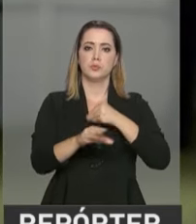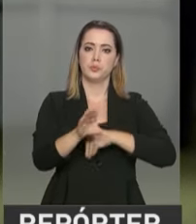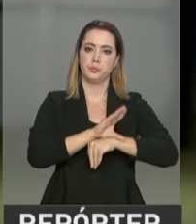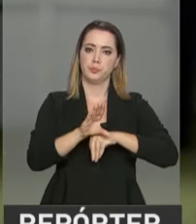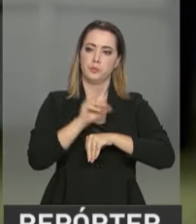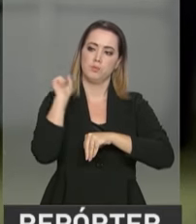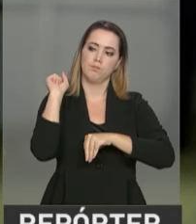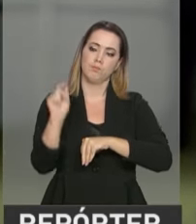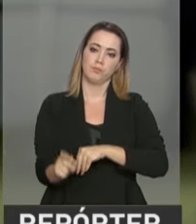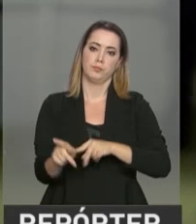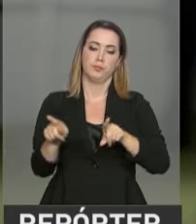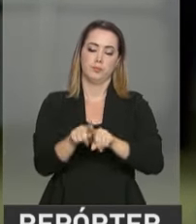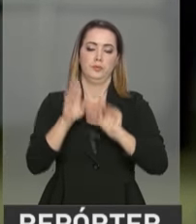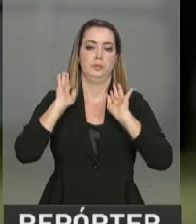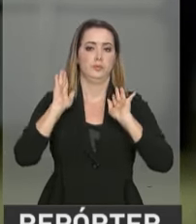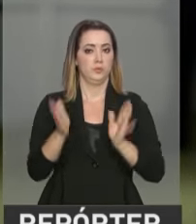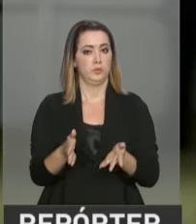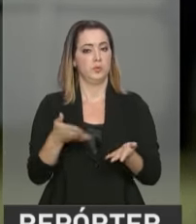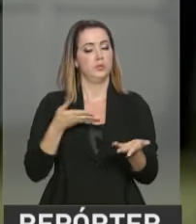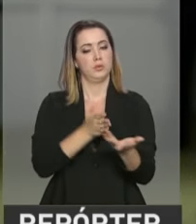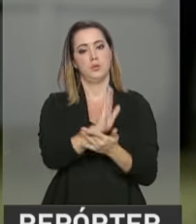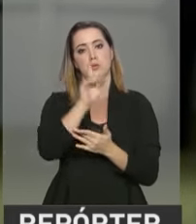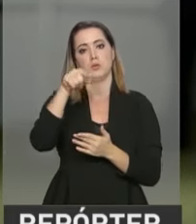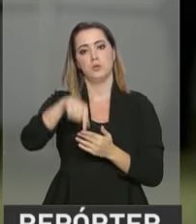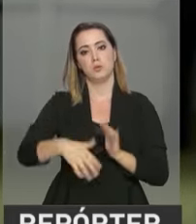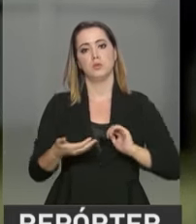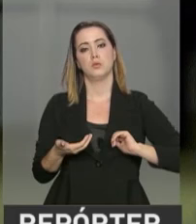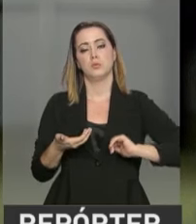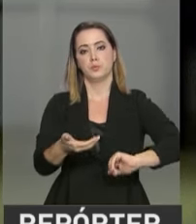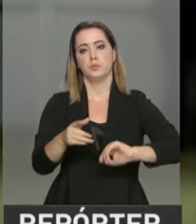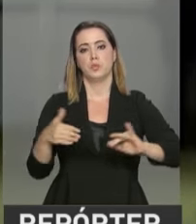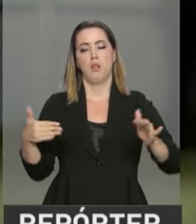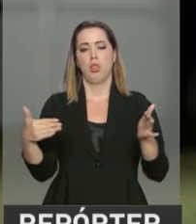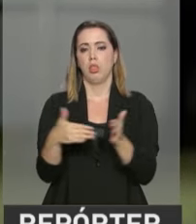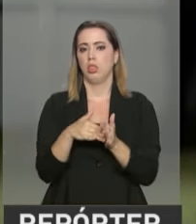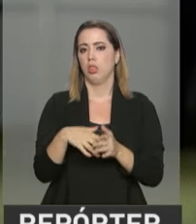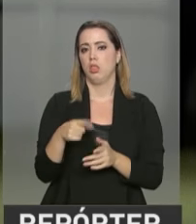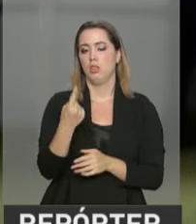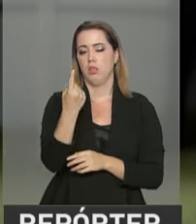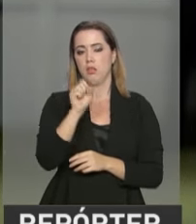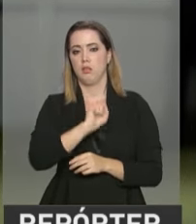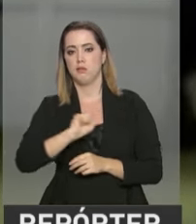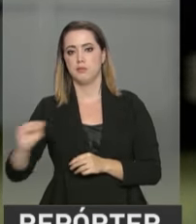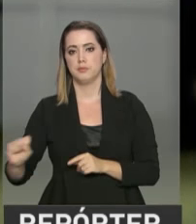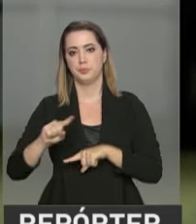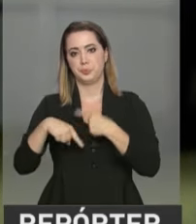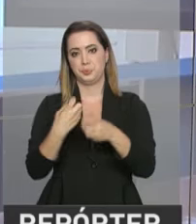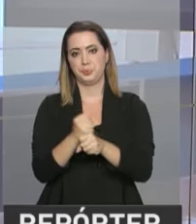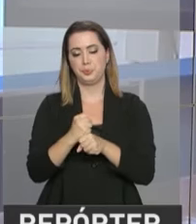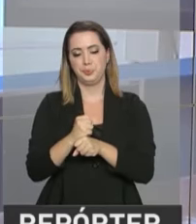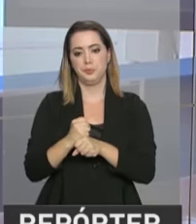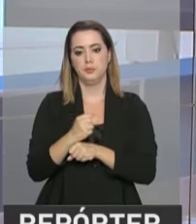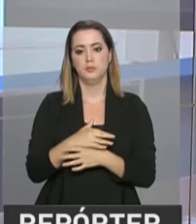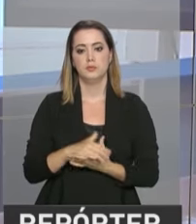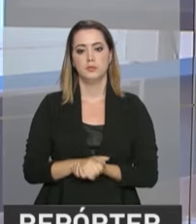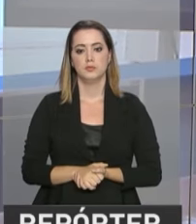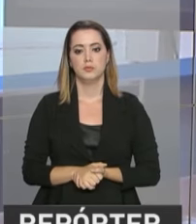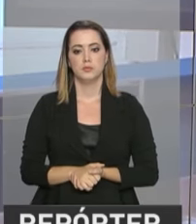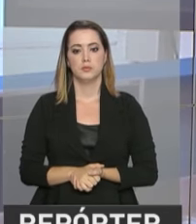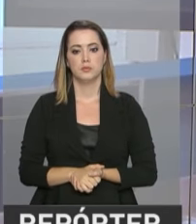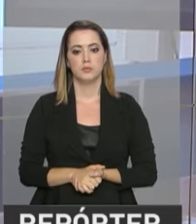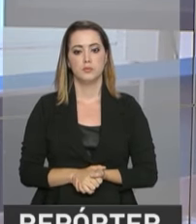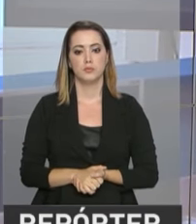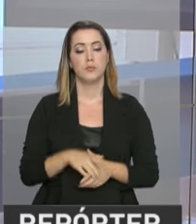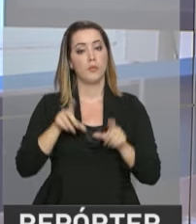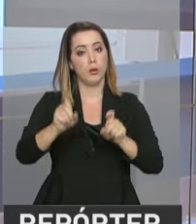Previdência Social esteja aprovada aqui no Congresso até o fim do primeiro semestre do ano que vem a